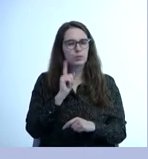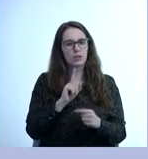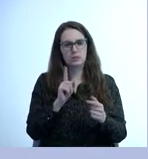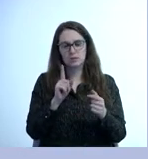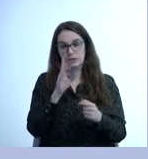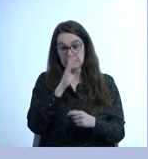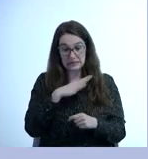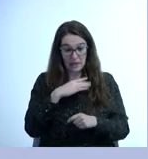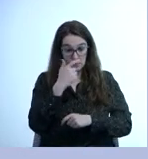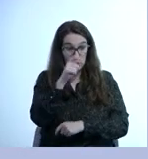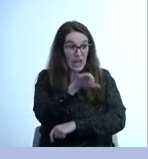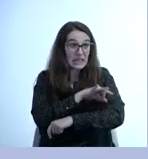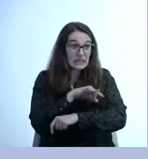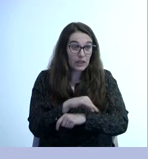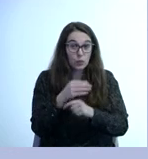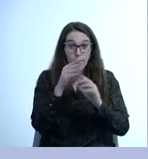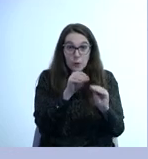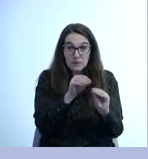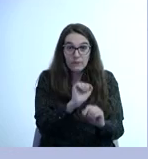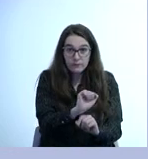do arquiteto.